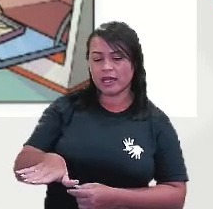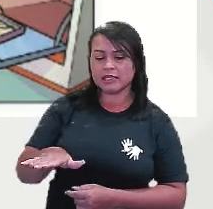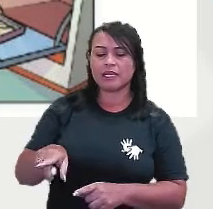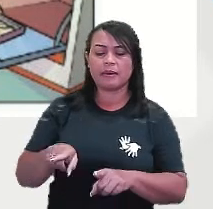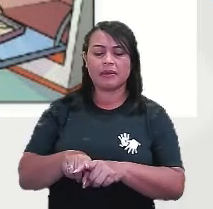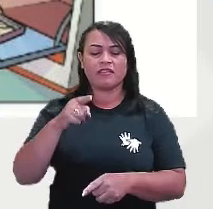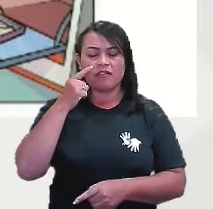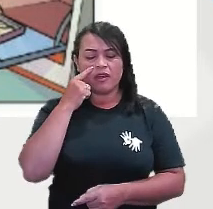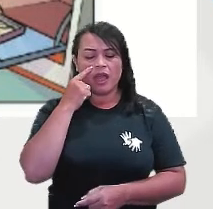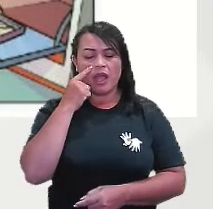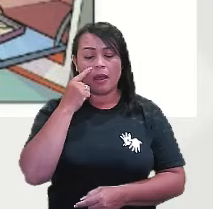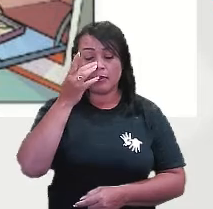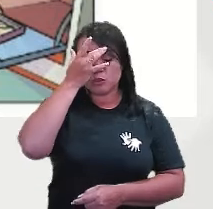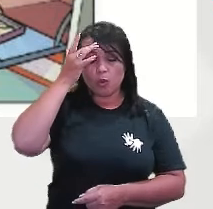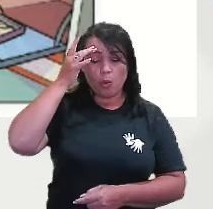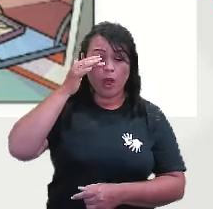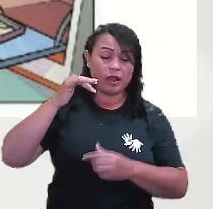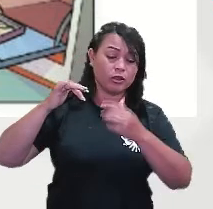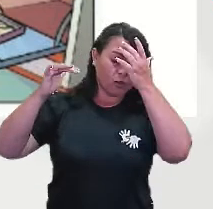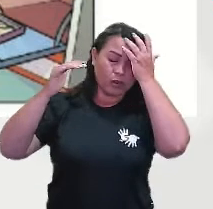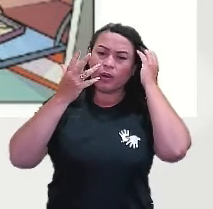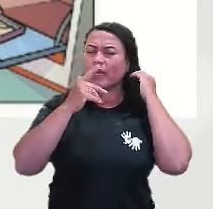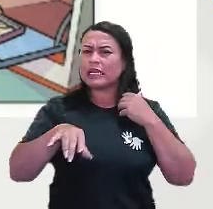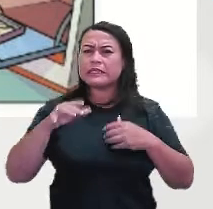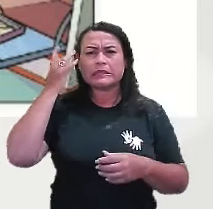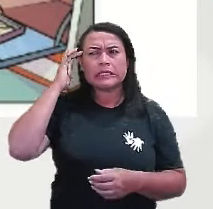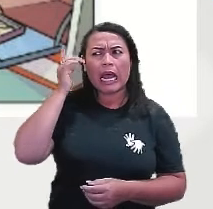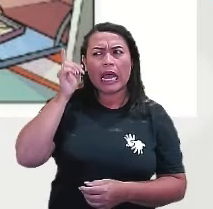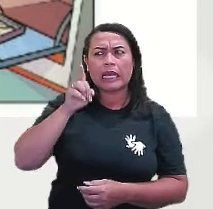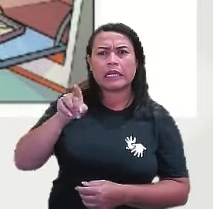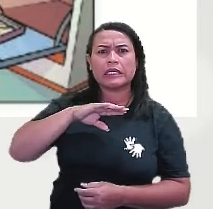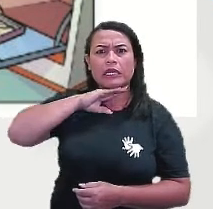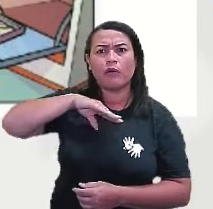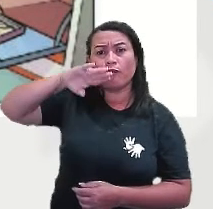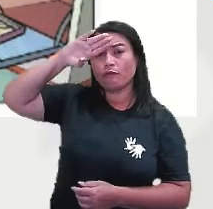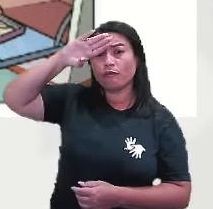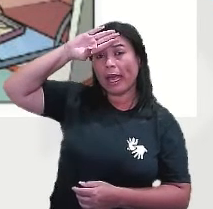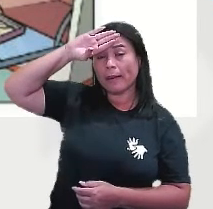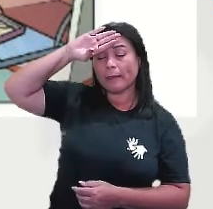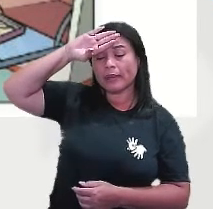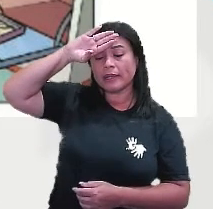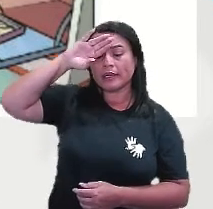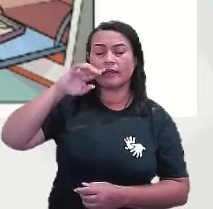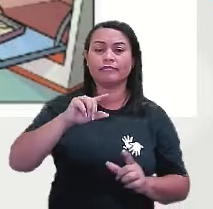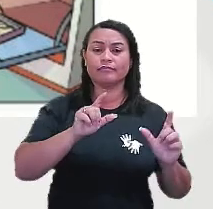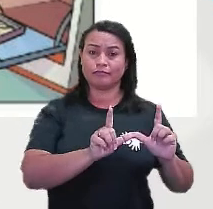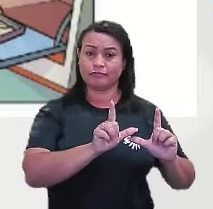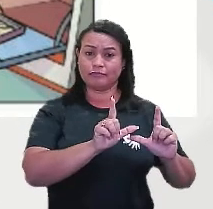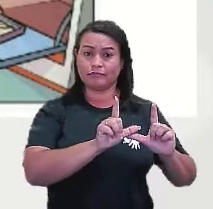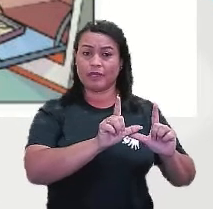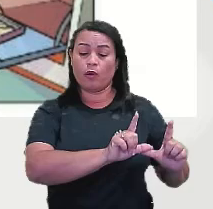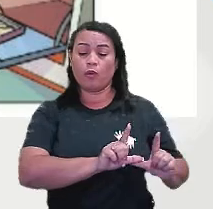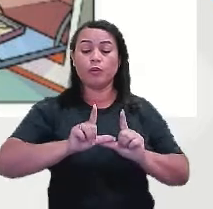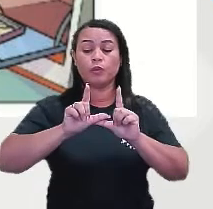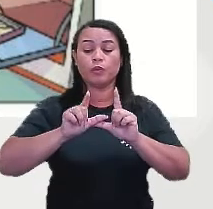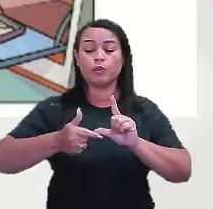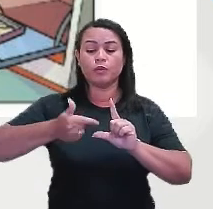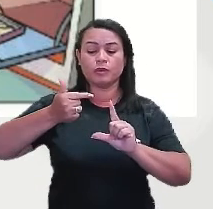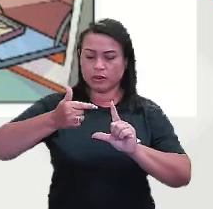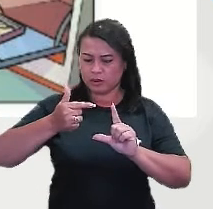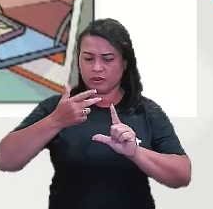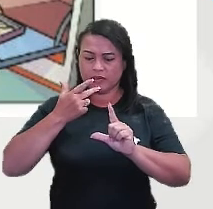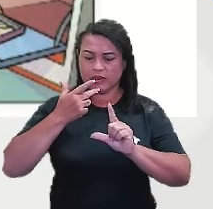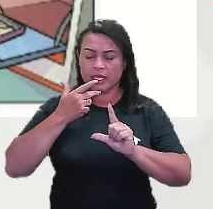com uma criança, e ela diz assim, será que ele está com febre? Aí no segundo quadrinho você já vê criancinhas